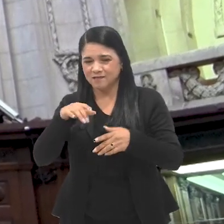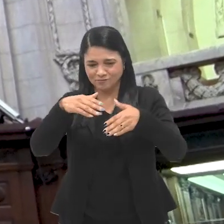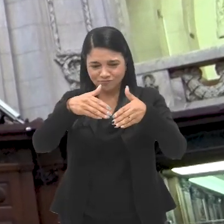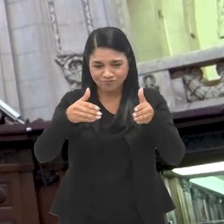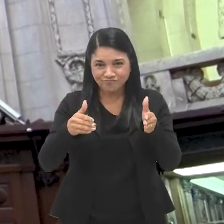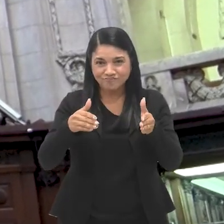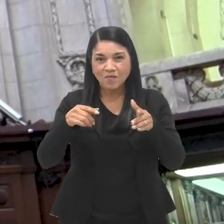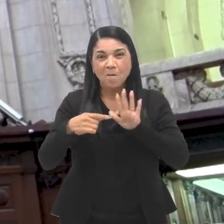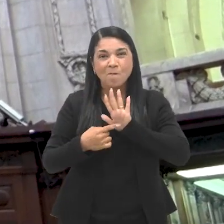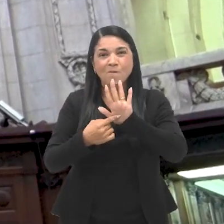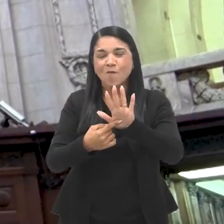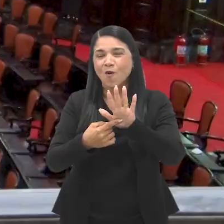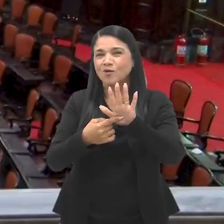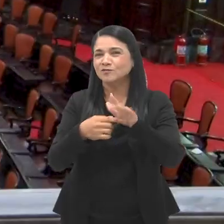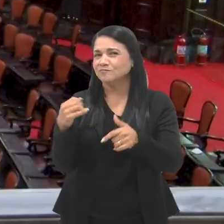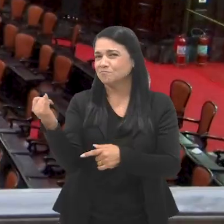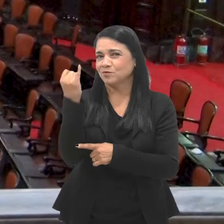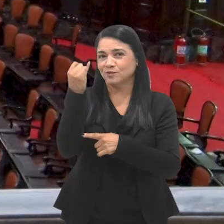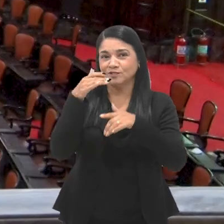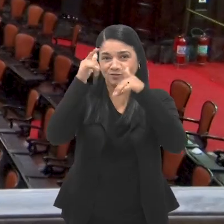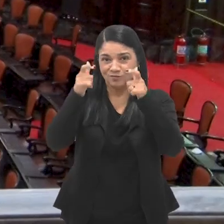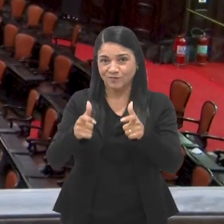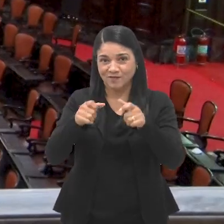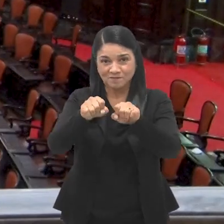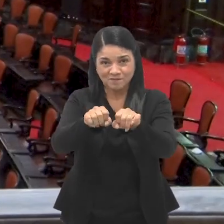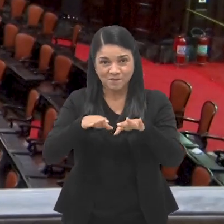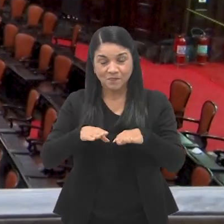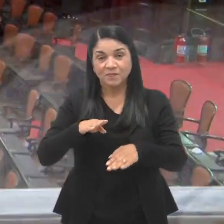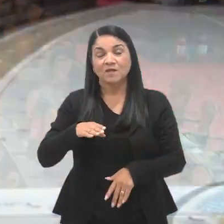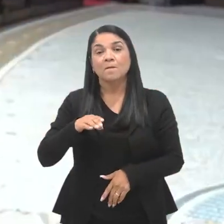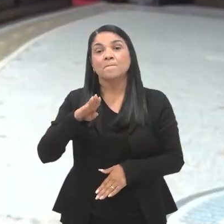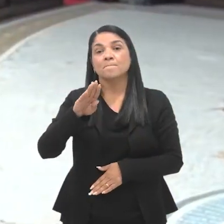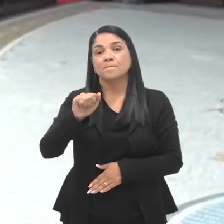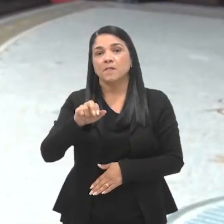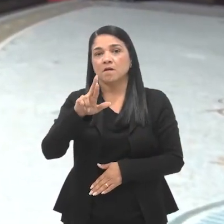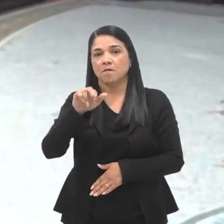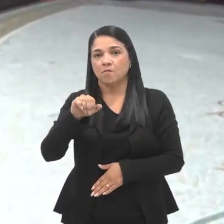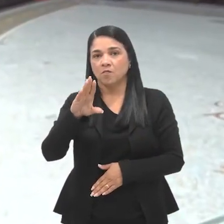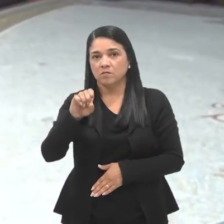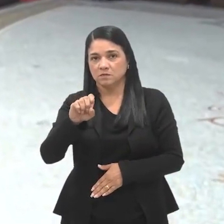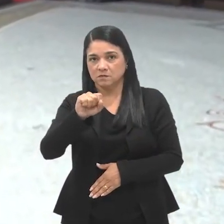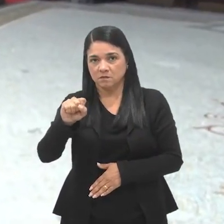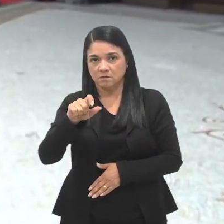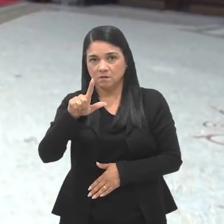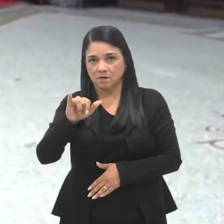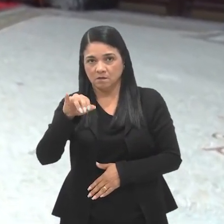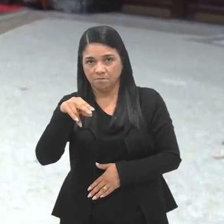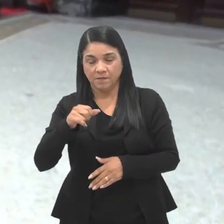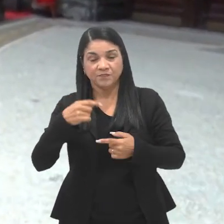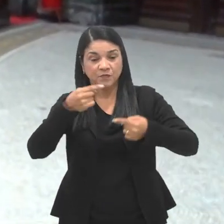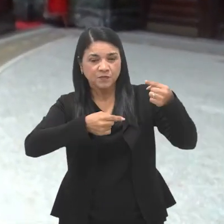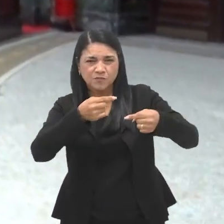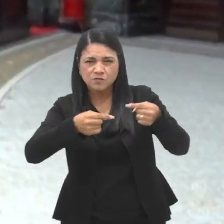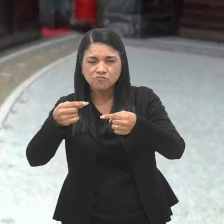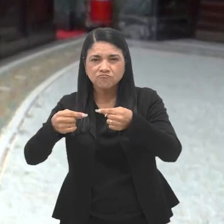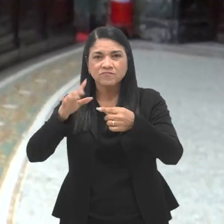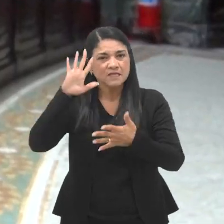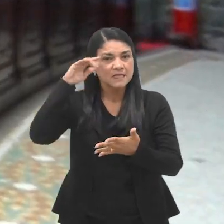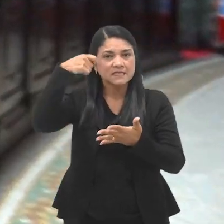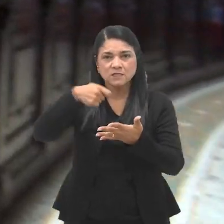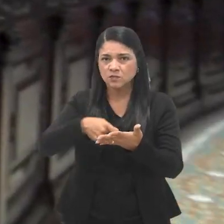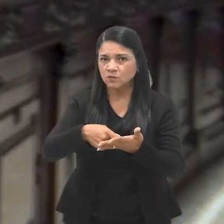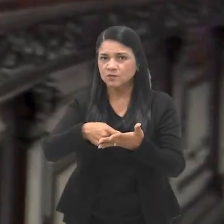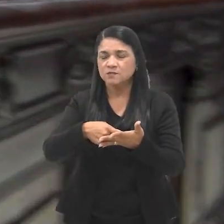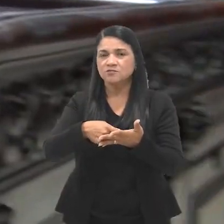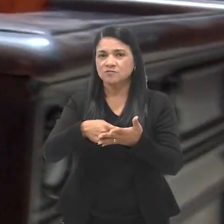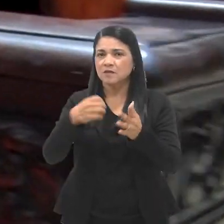galerias abraçam um dos espaços mais importantes do parlamento, o plenário Barbosa Lima Sobrinho, local de